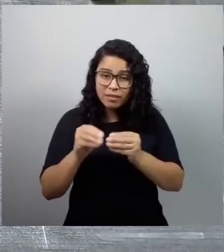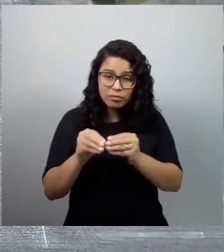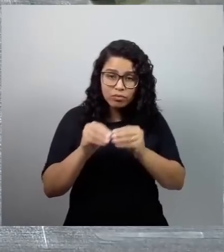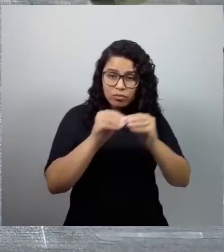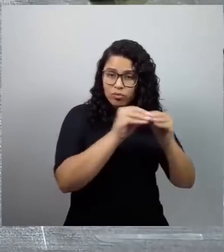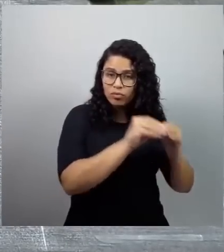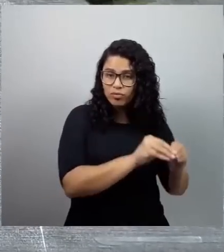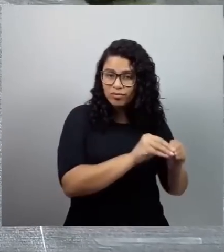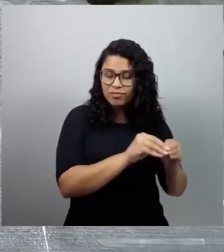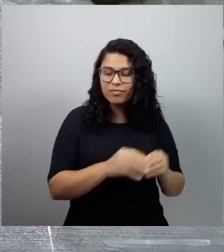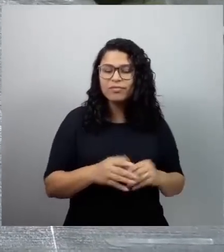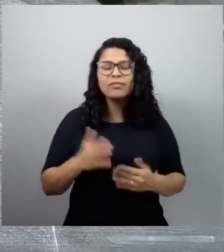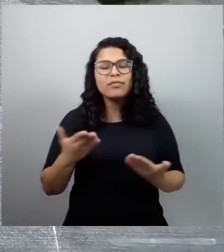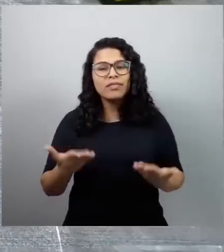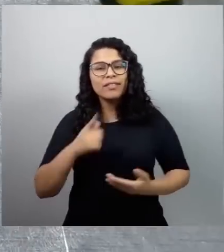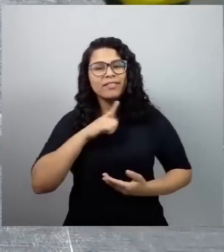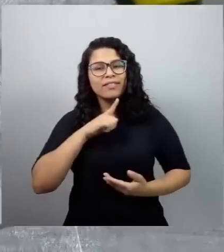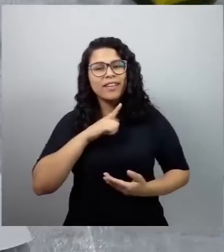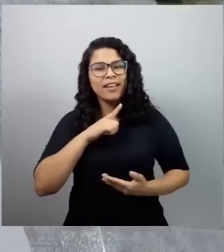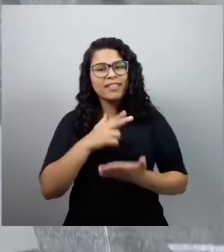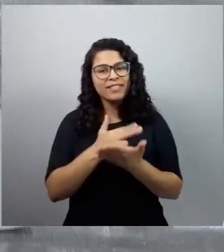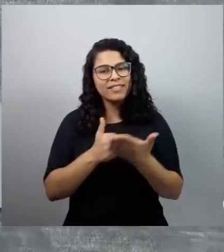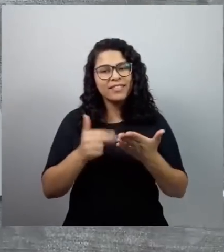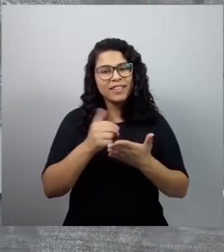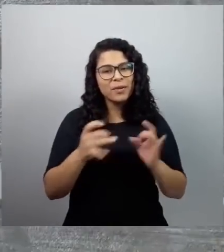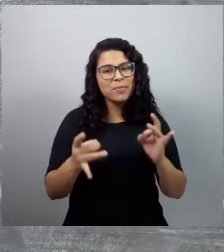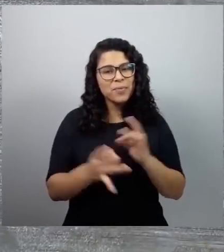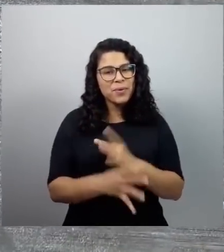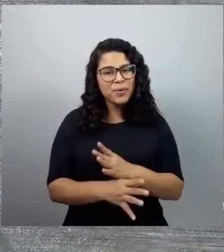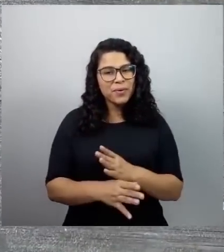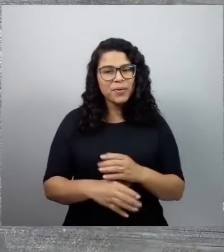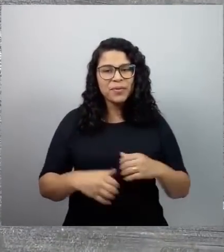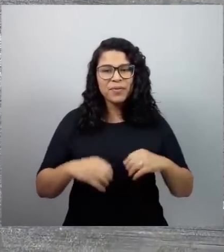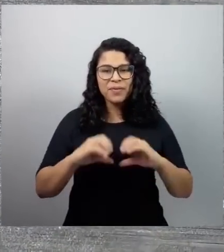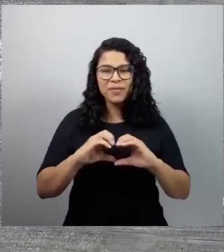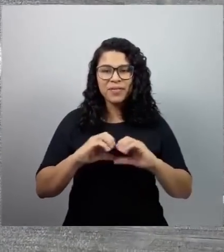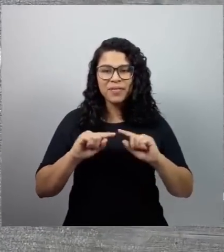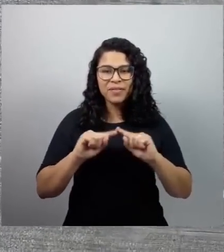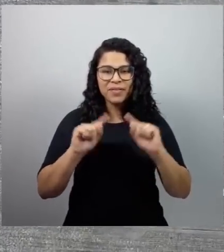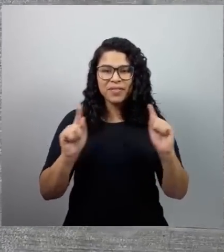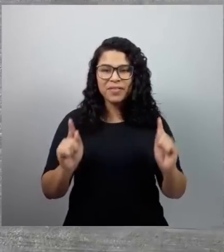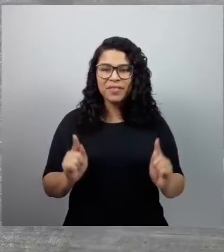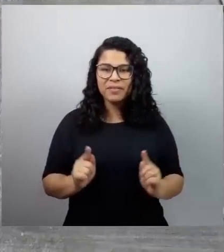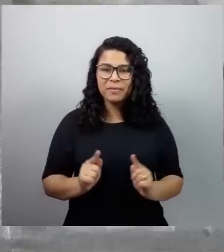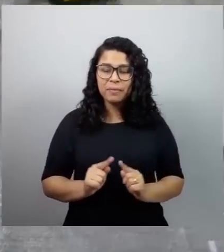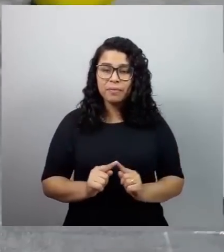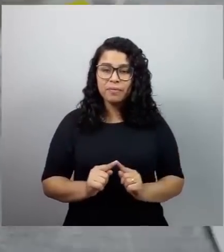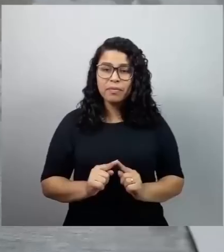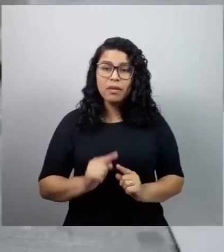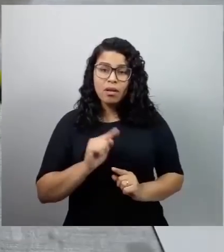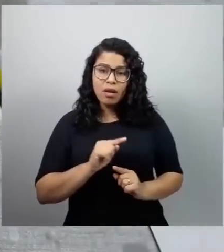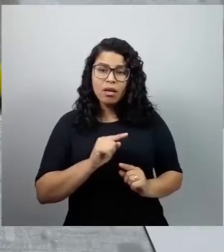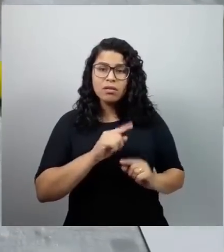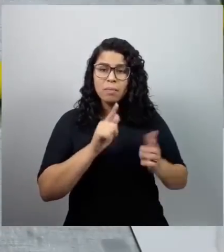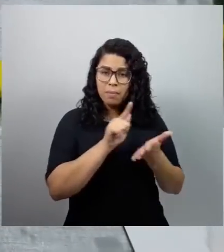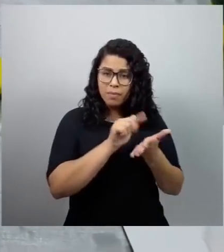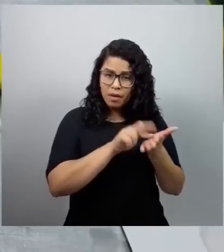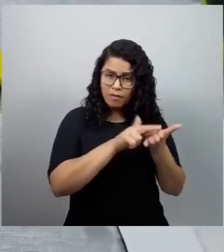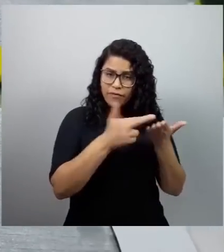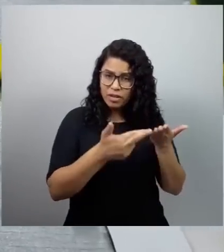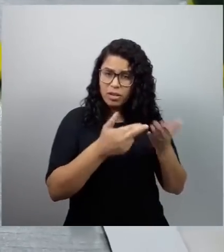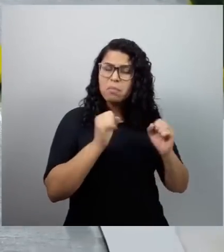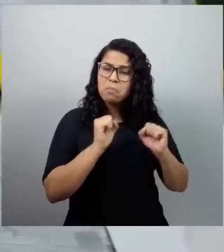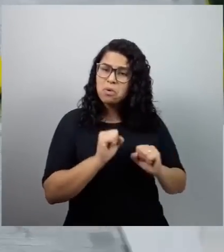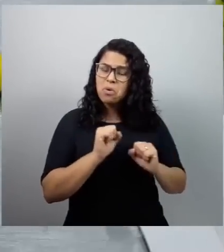olha, e já ficou um coração. Esse molde aqui pode ser utilizado para depois fazer